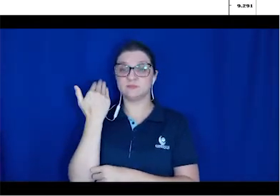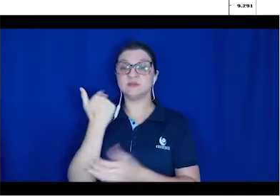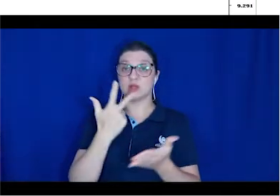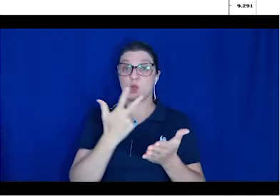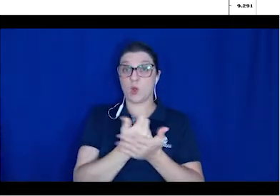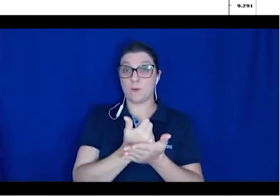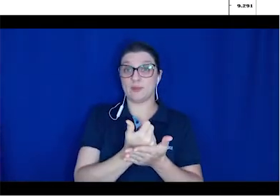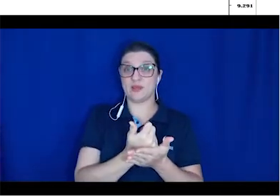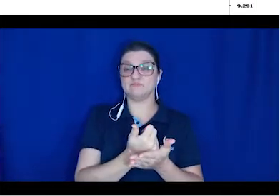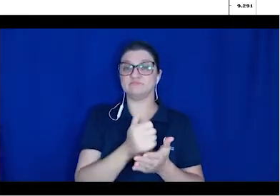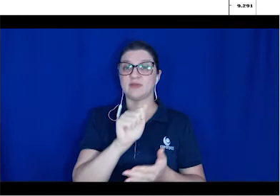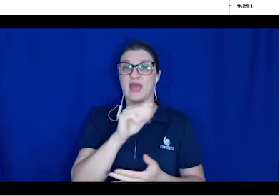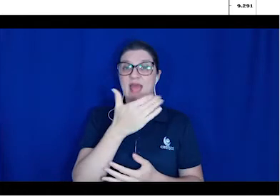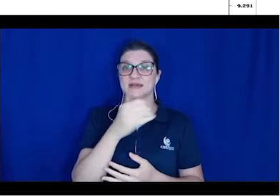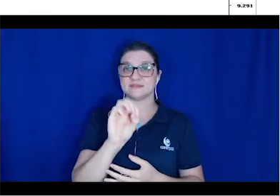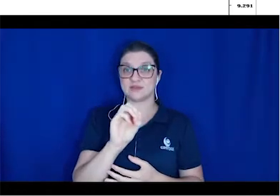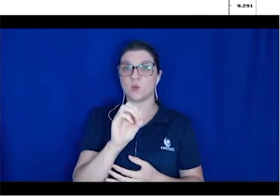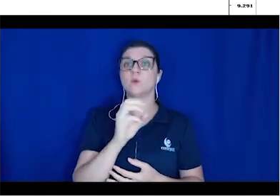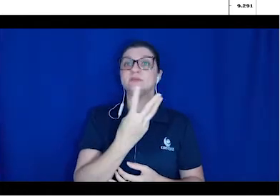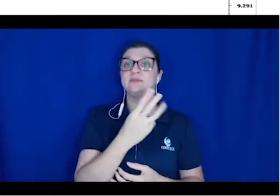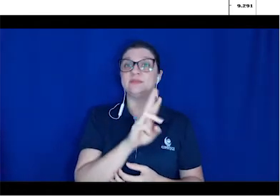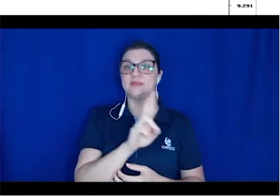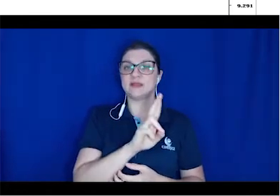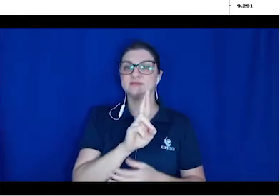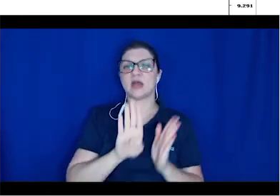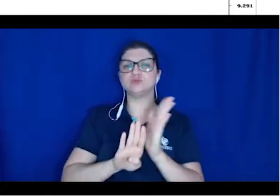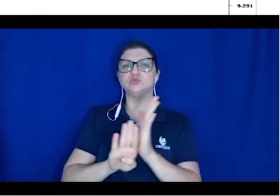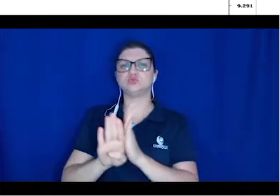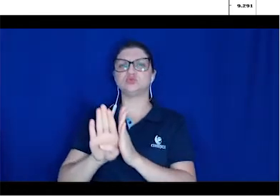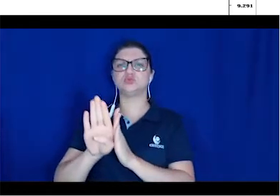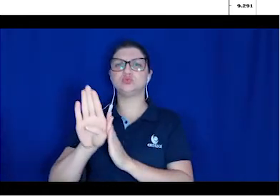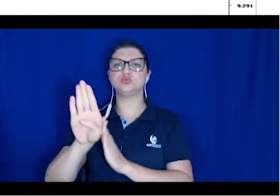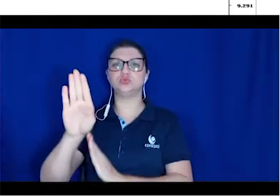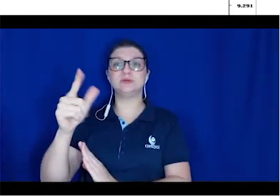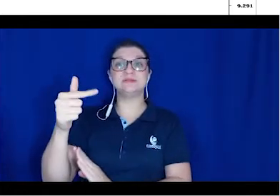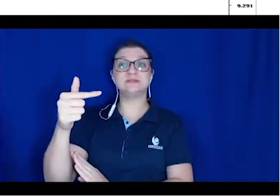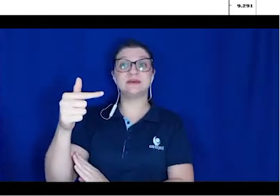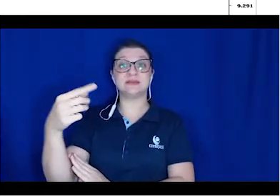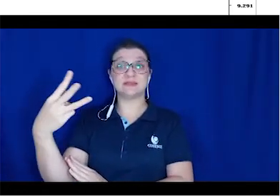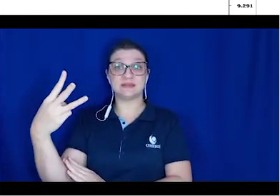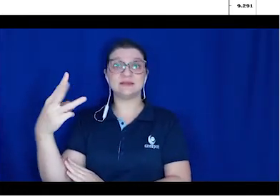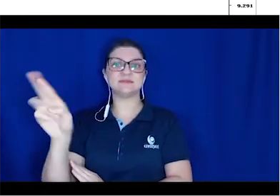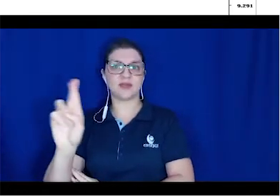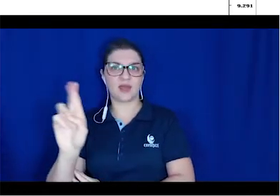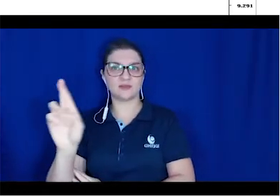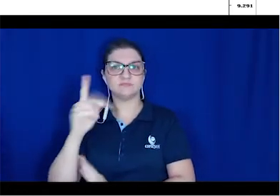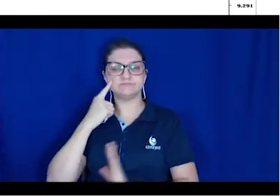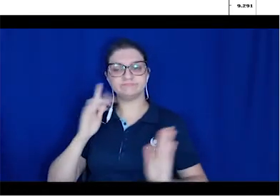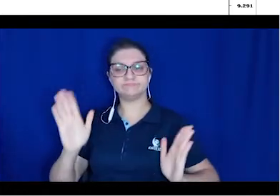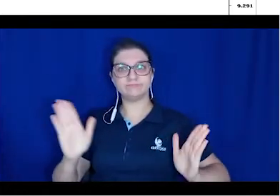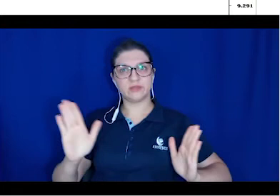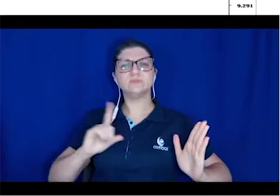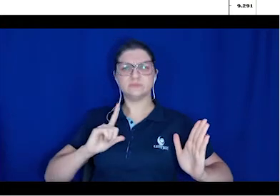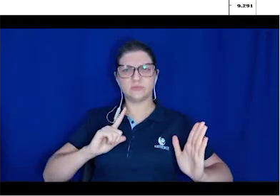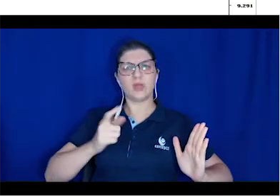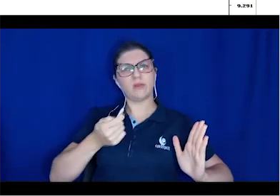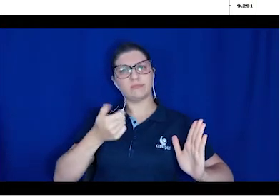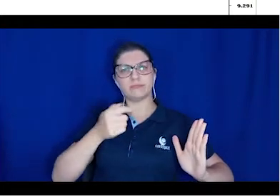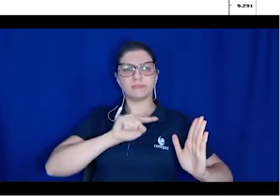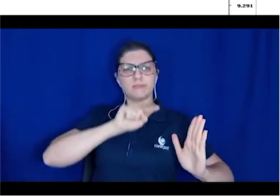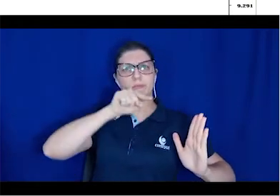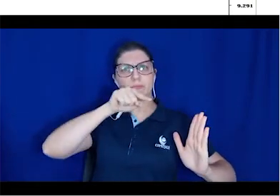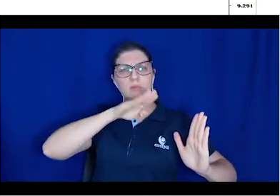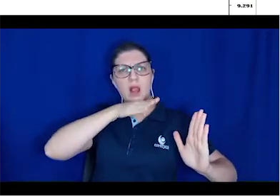cerca de R$3 e o máximo dela foi a 73. Eu percebo que ao longo do período eu tenho quedas,